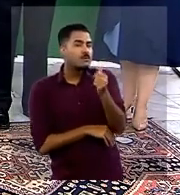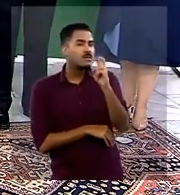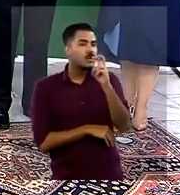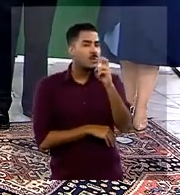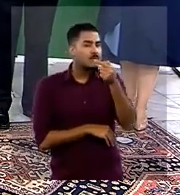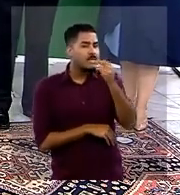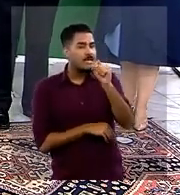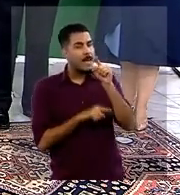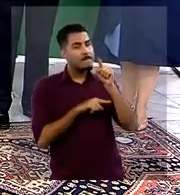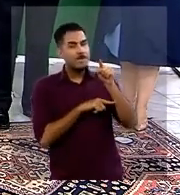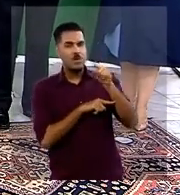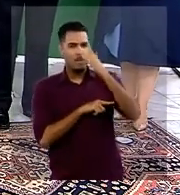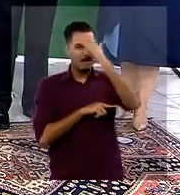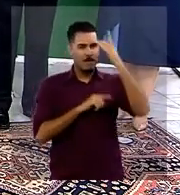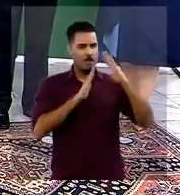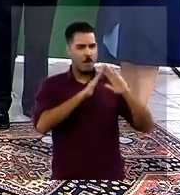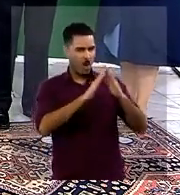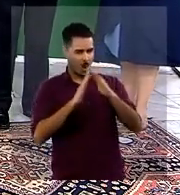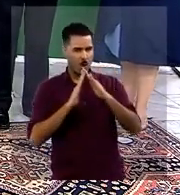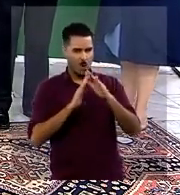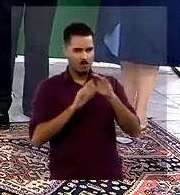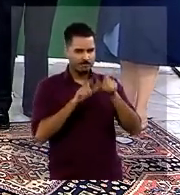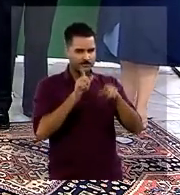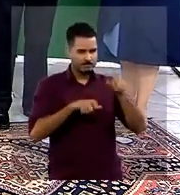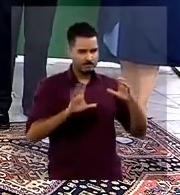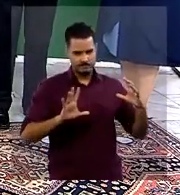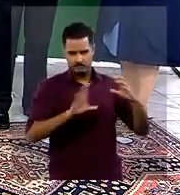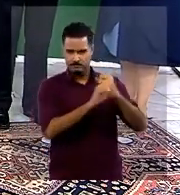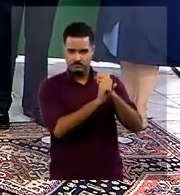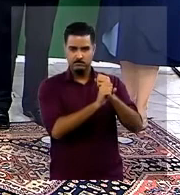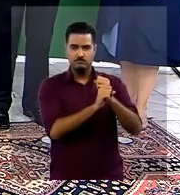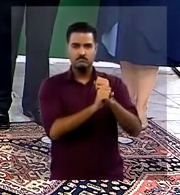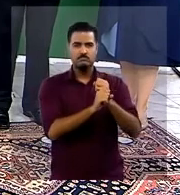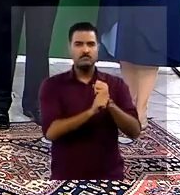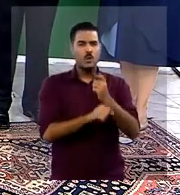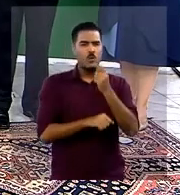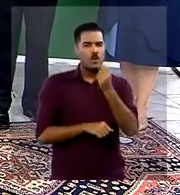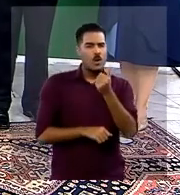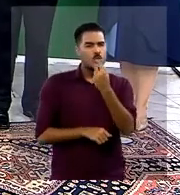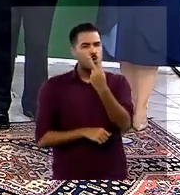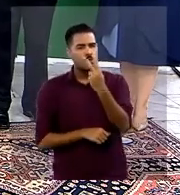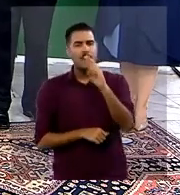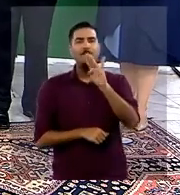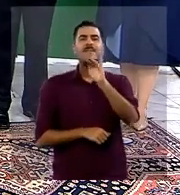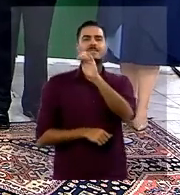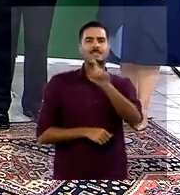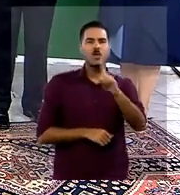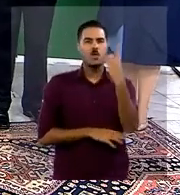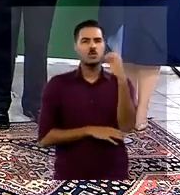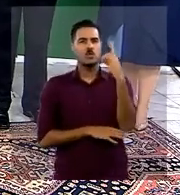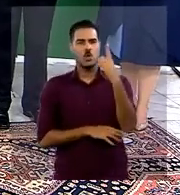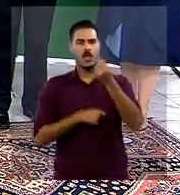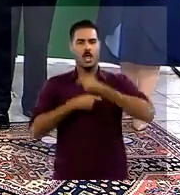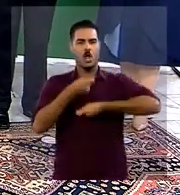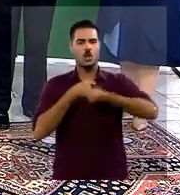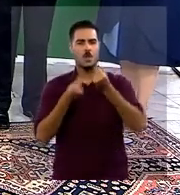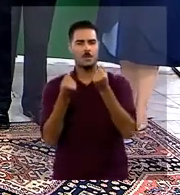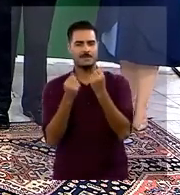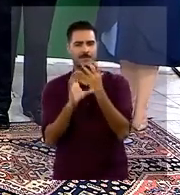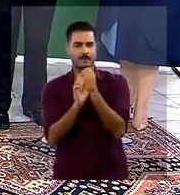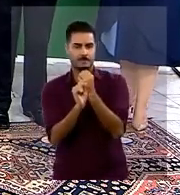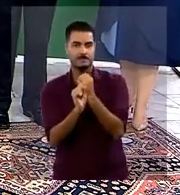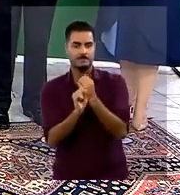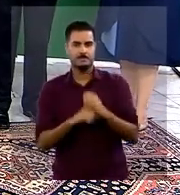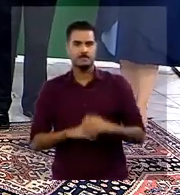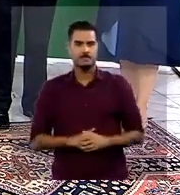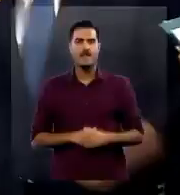570 mil habitantes e pouco mais, quase 2 bilhões de dólares de economia. É um país que faz parte da comunidade